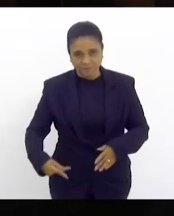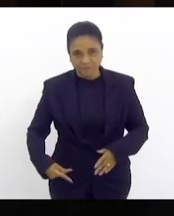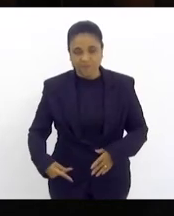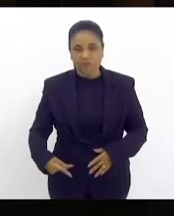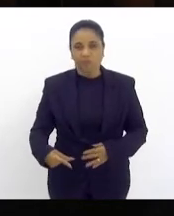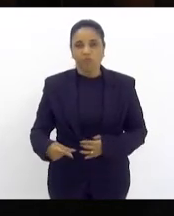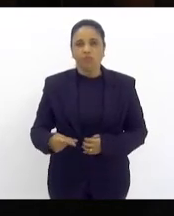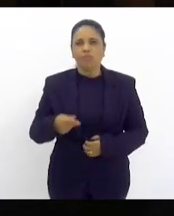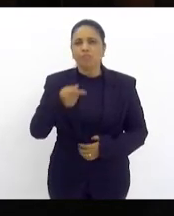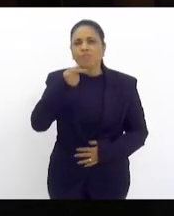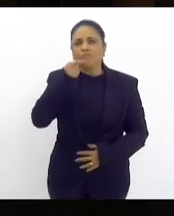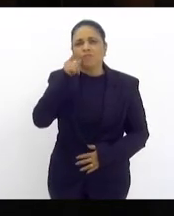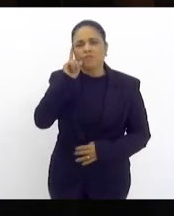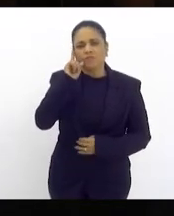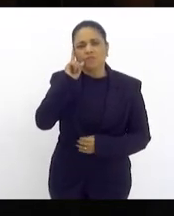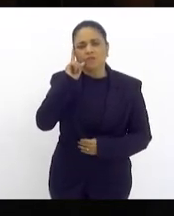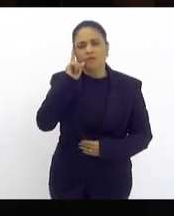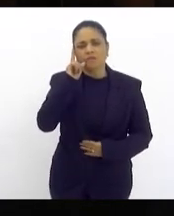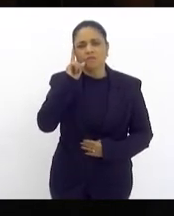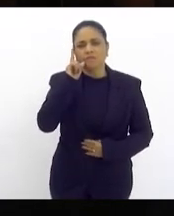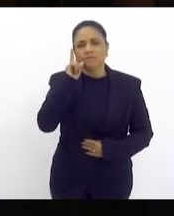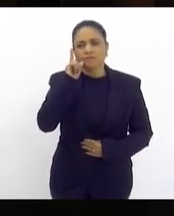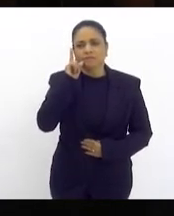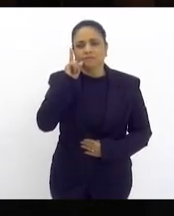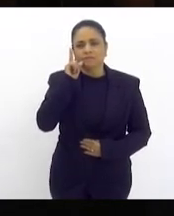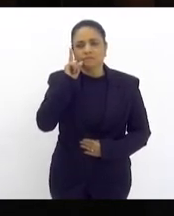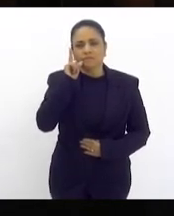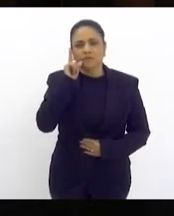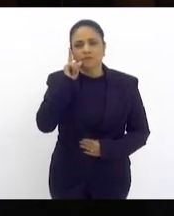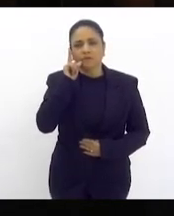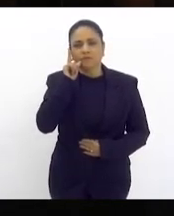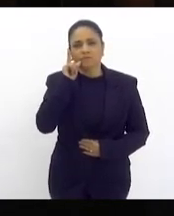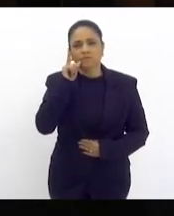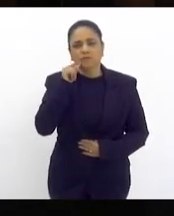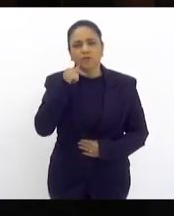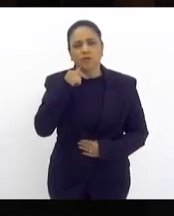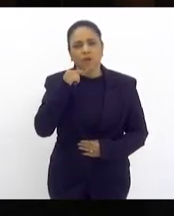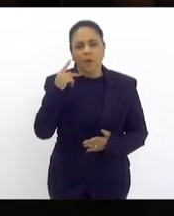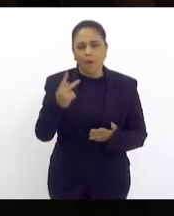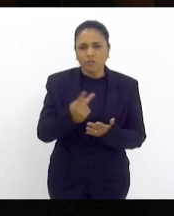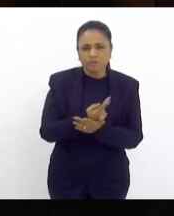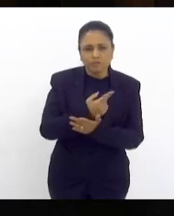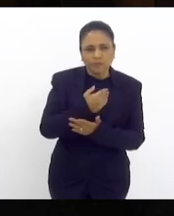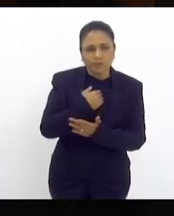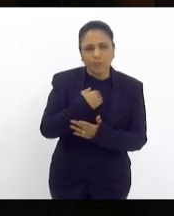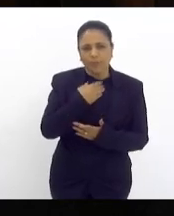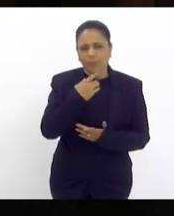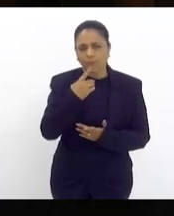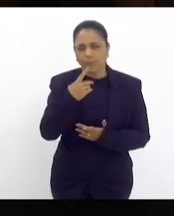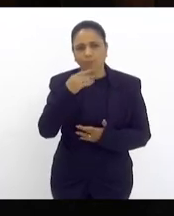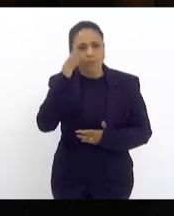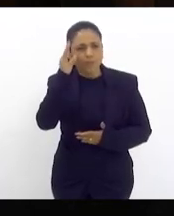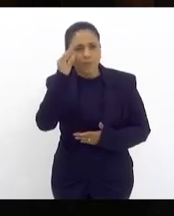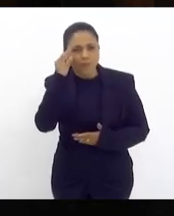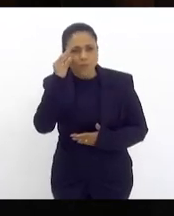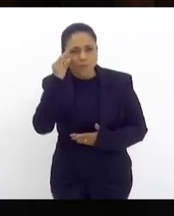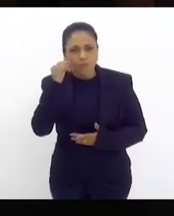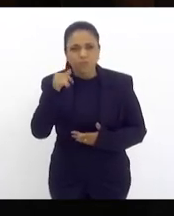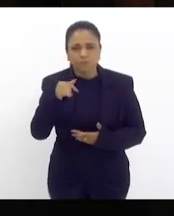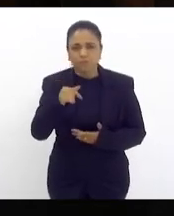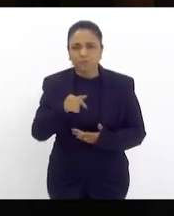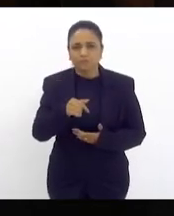ontem teve um caso assim que é curioso do Então